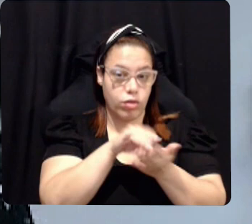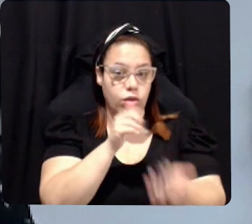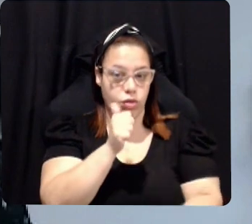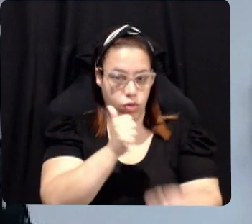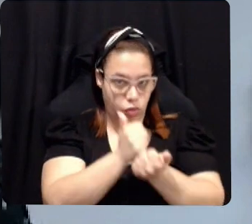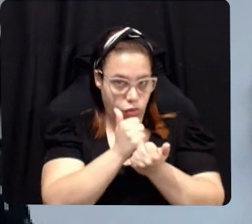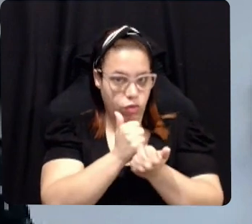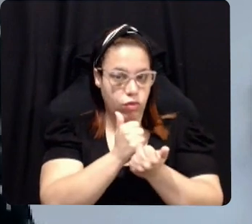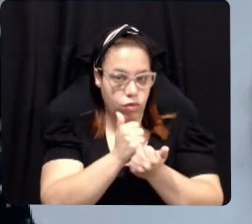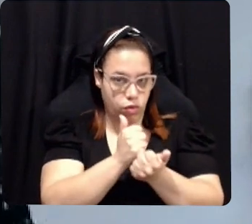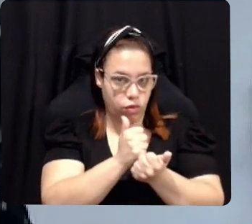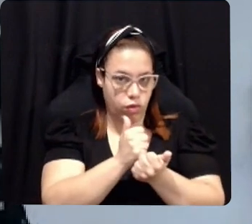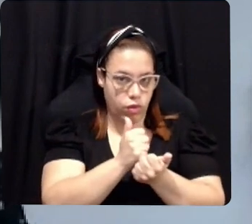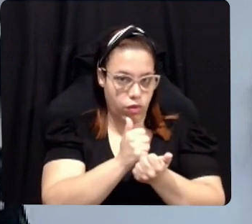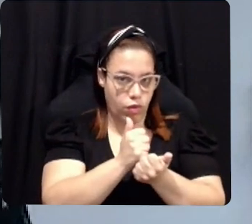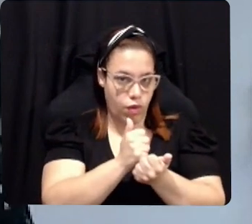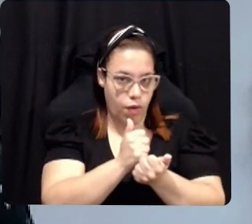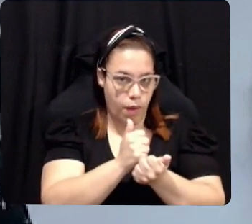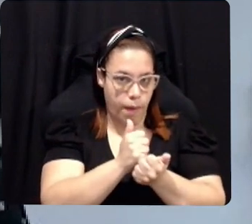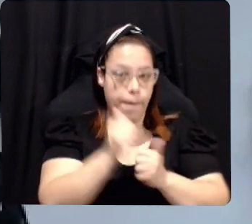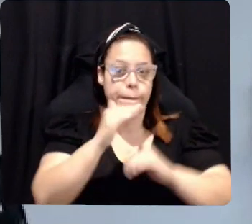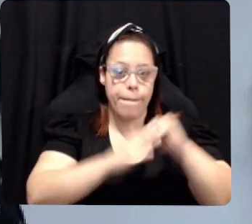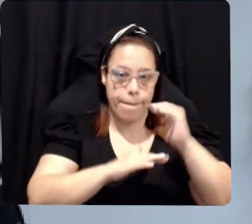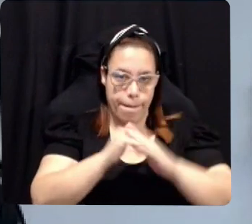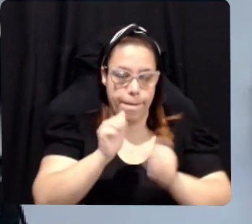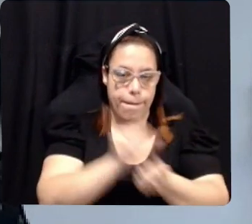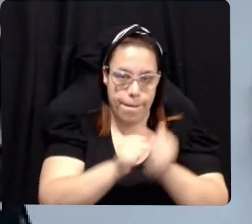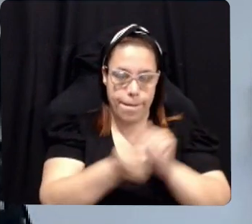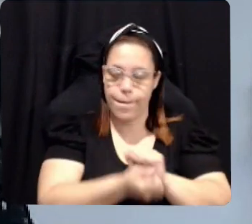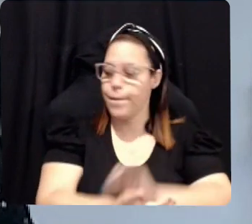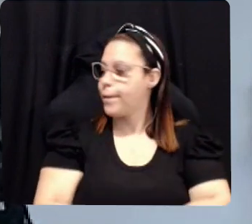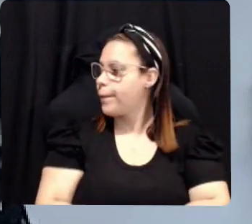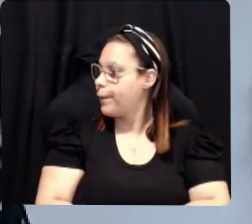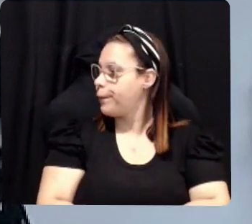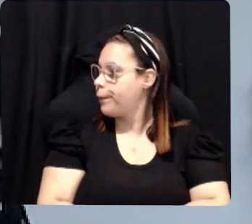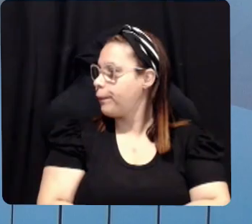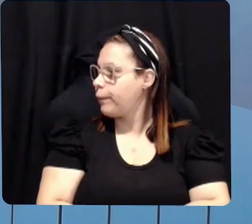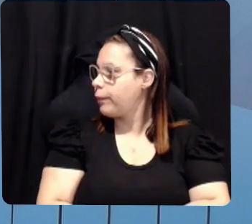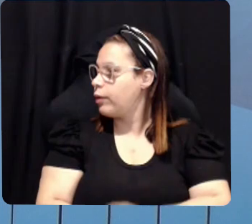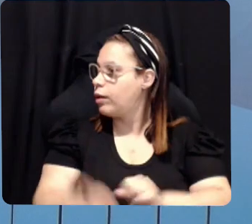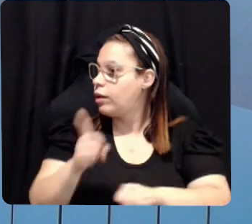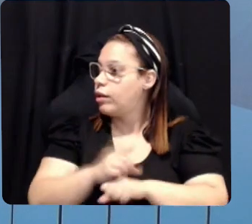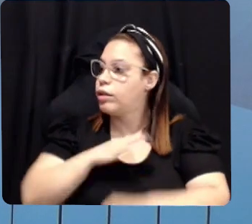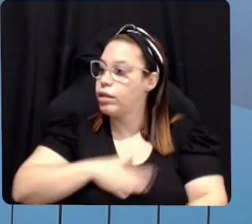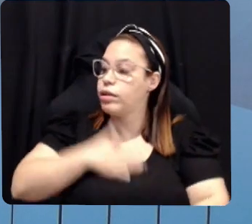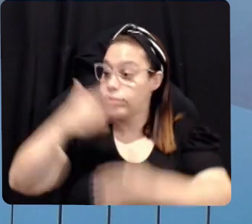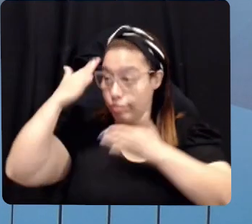realmente apoiados e tratados adequadamente.